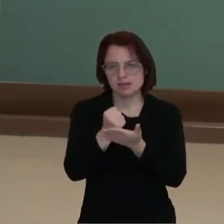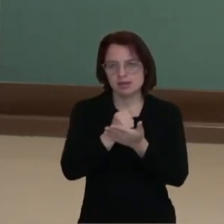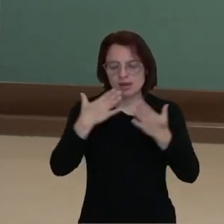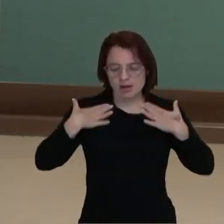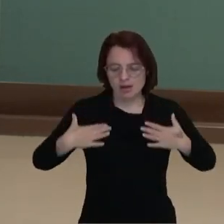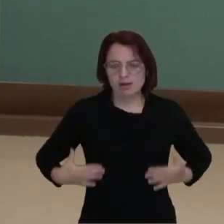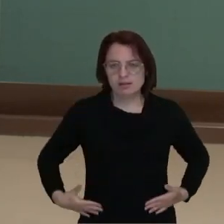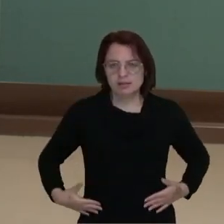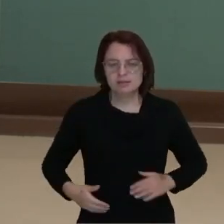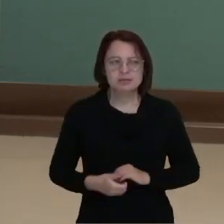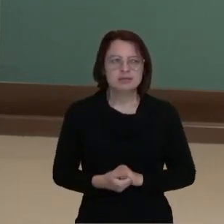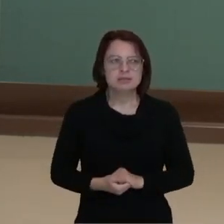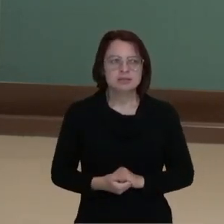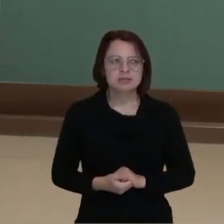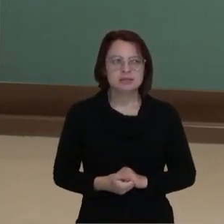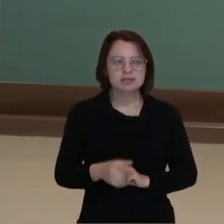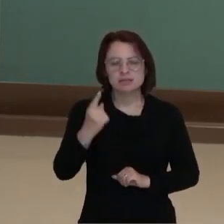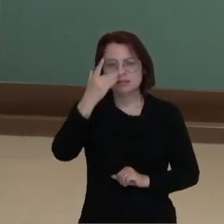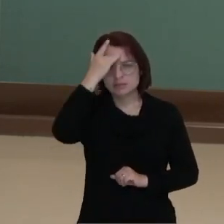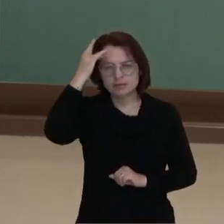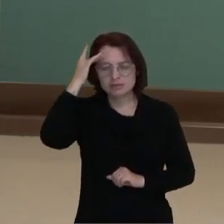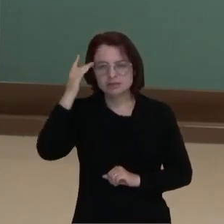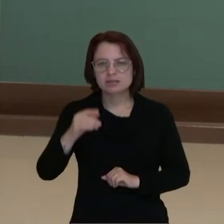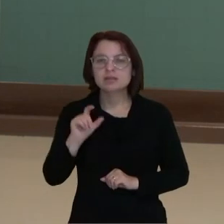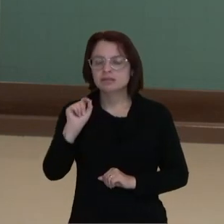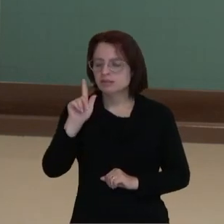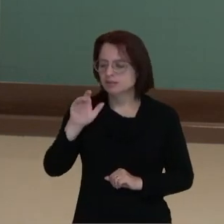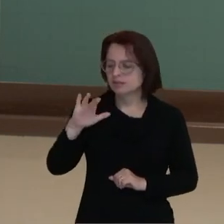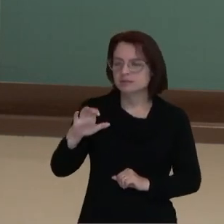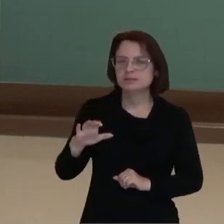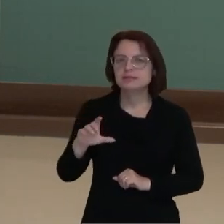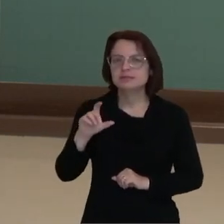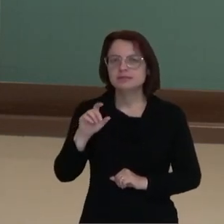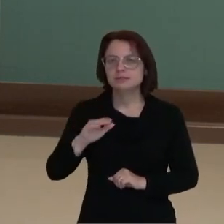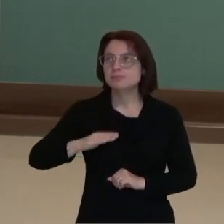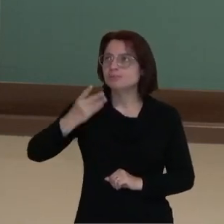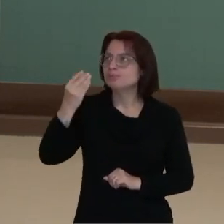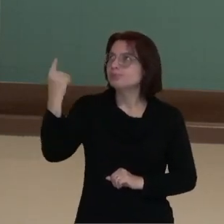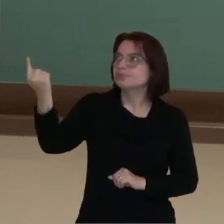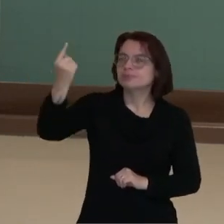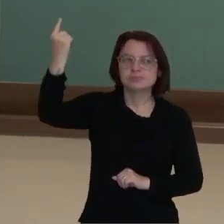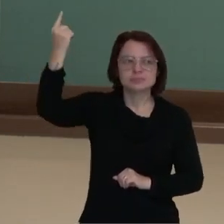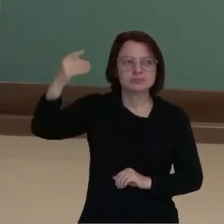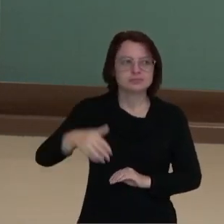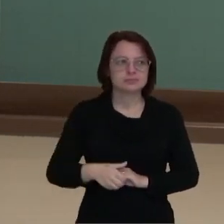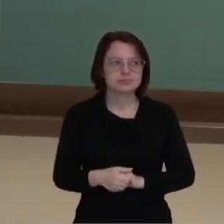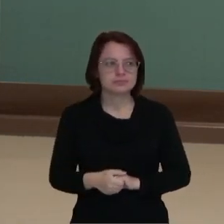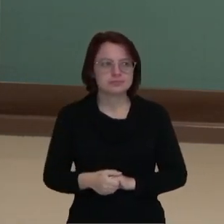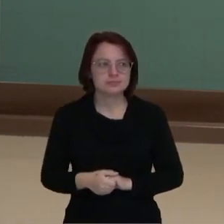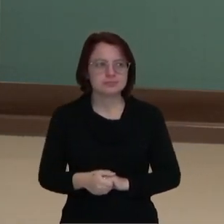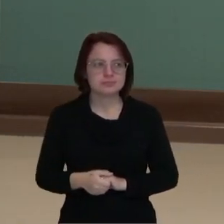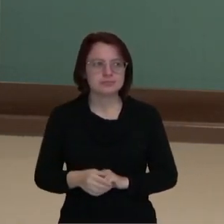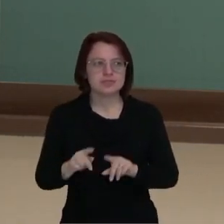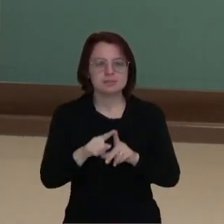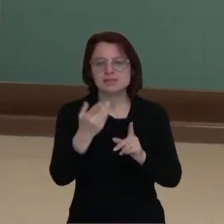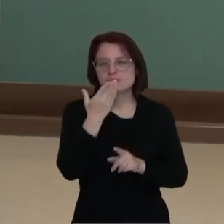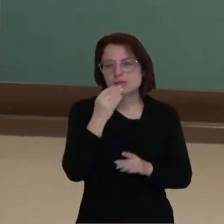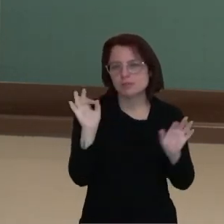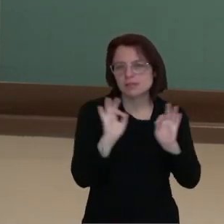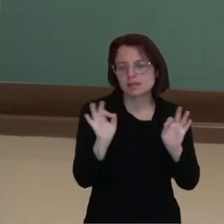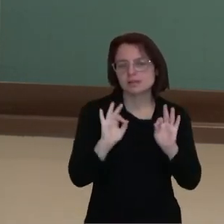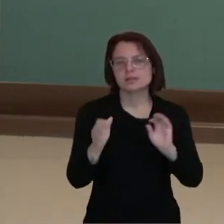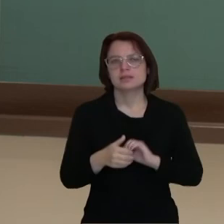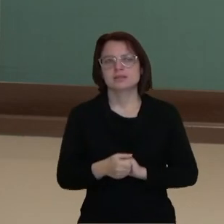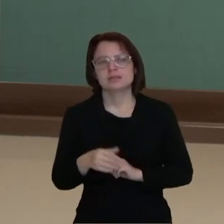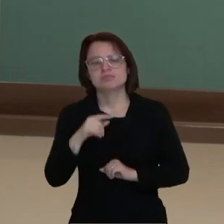aparência. Uma pessoa que ela tem a genética para ser muito alta, por exemplo, mas ela não se alimenta direito,